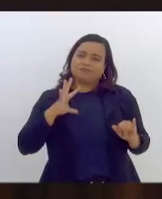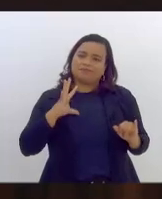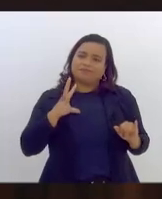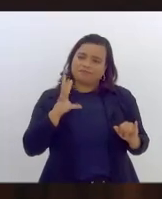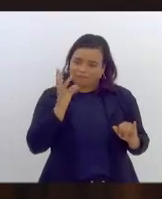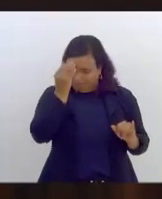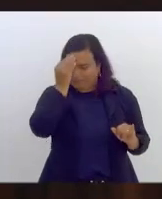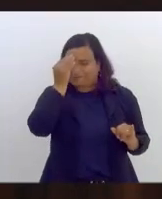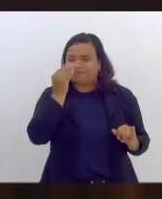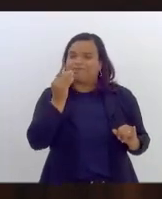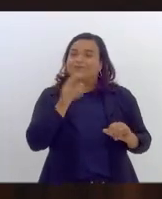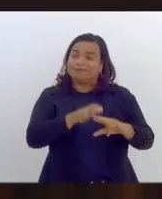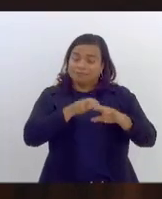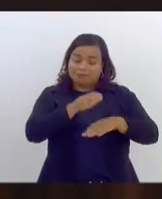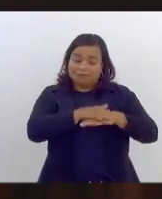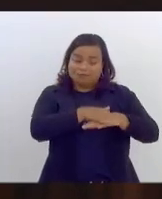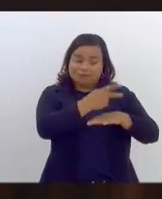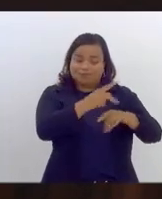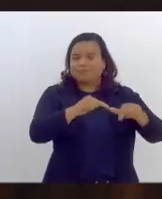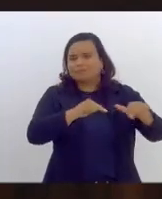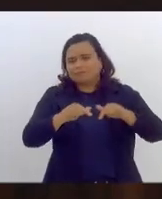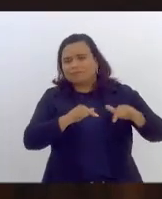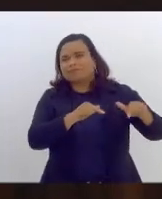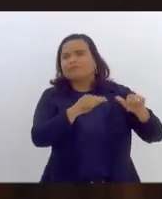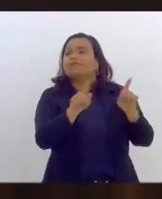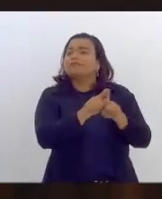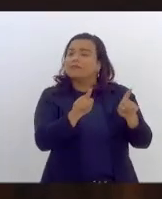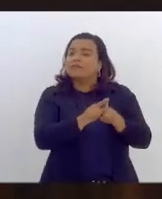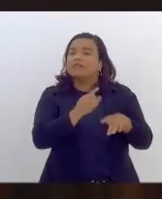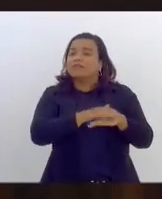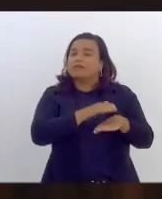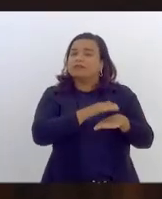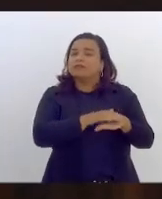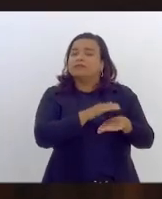em função do que fez e em função das suas